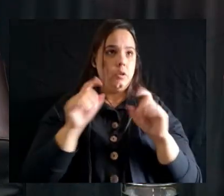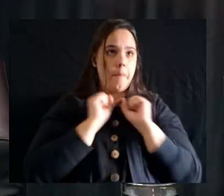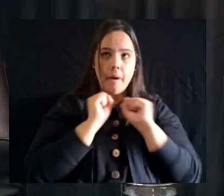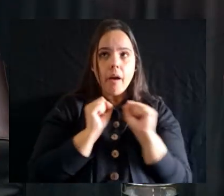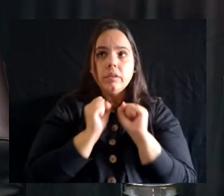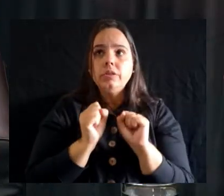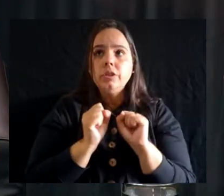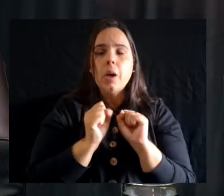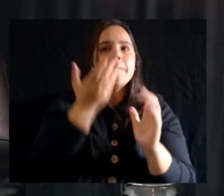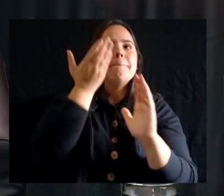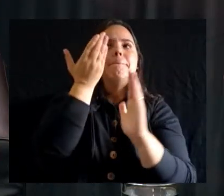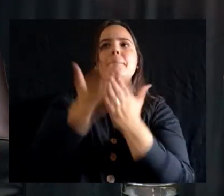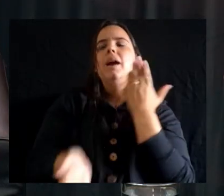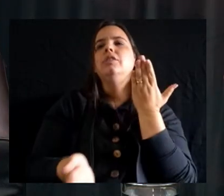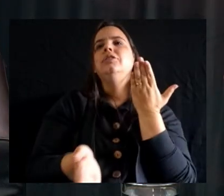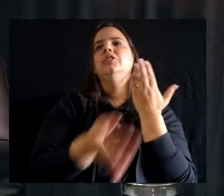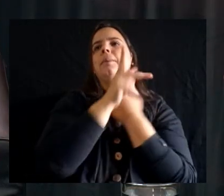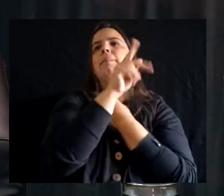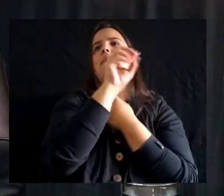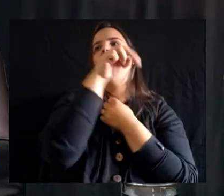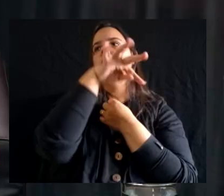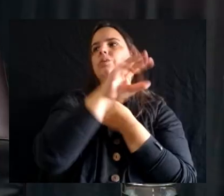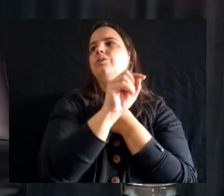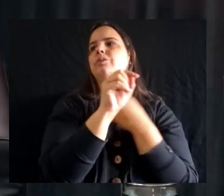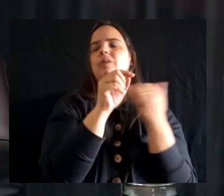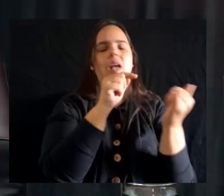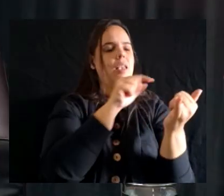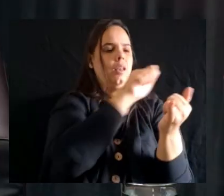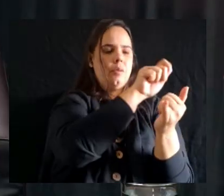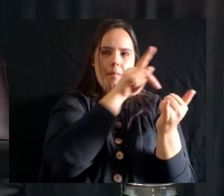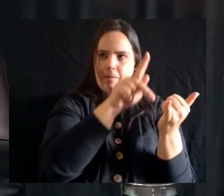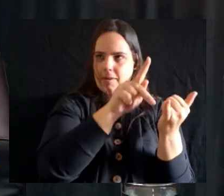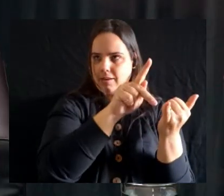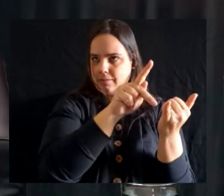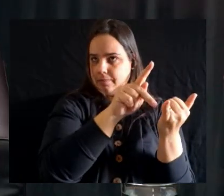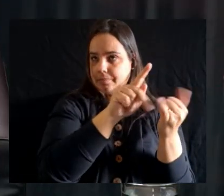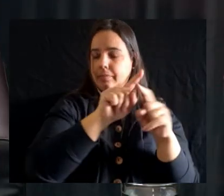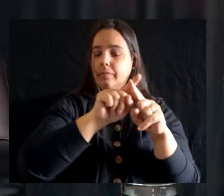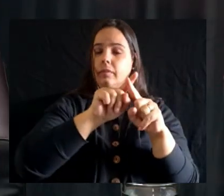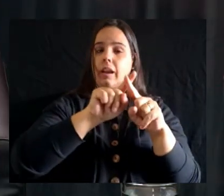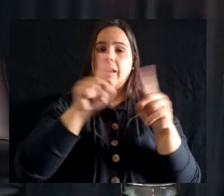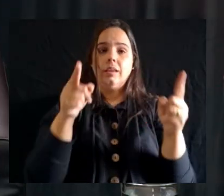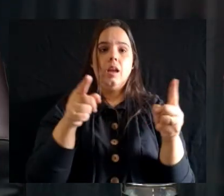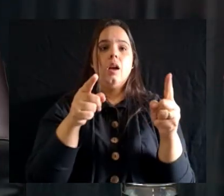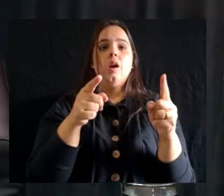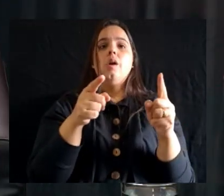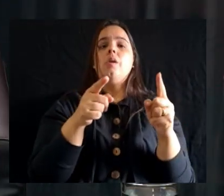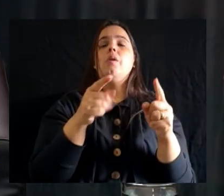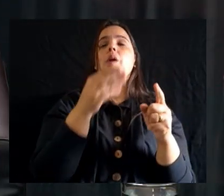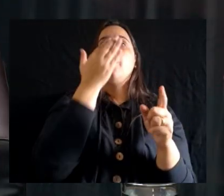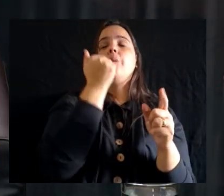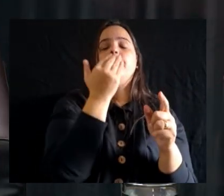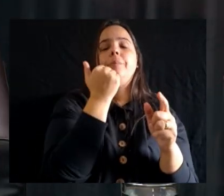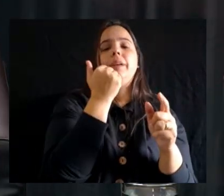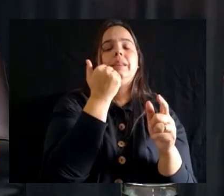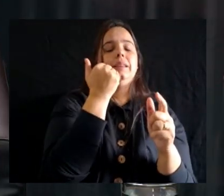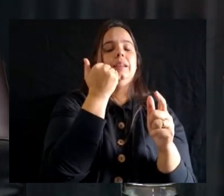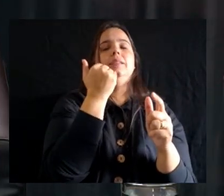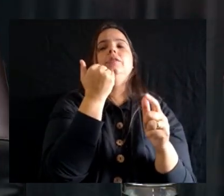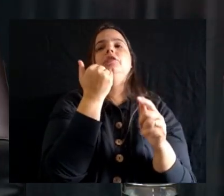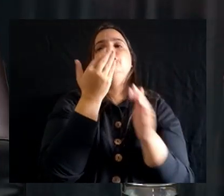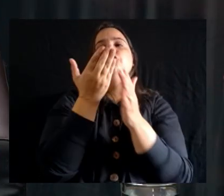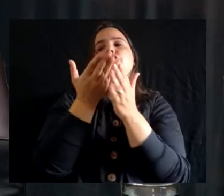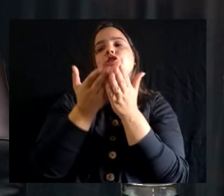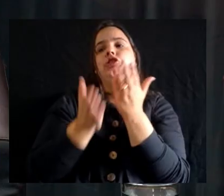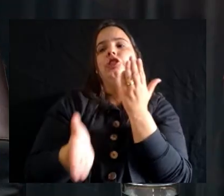eu fui punida por isso, né? Então, o alimento, ele tira aquele lugar da alimentação, da nutrição